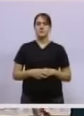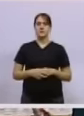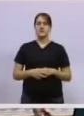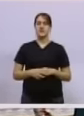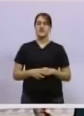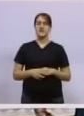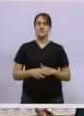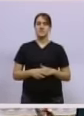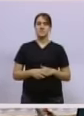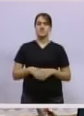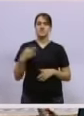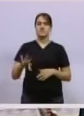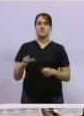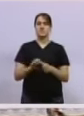preparo.